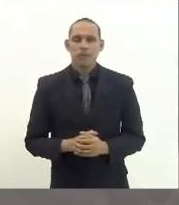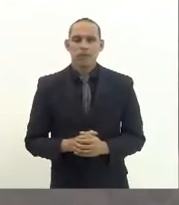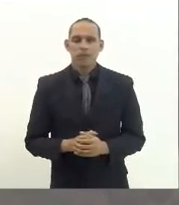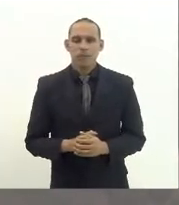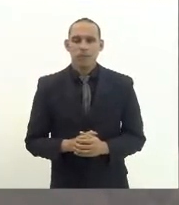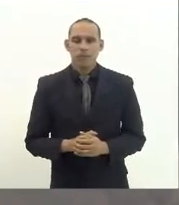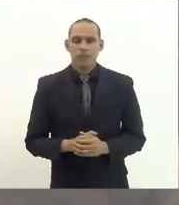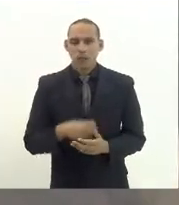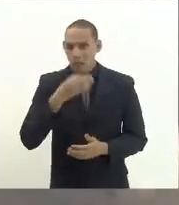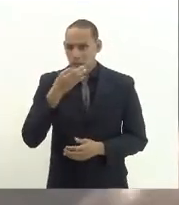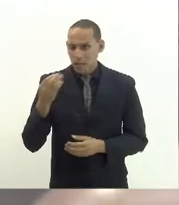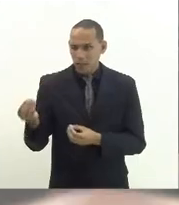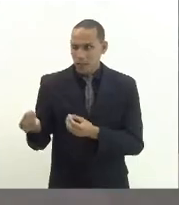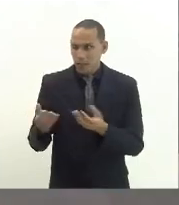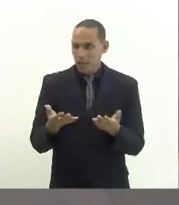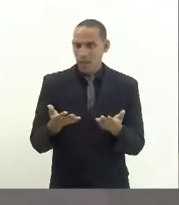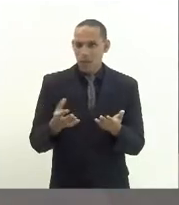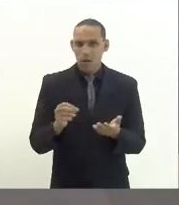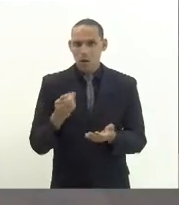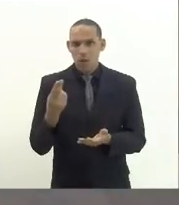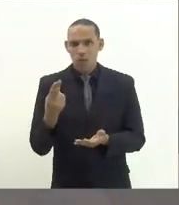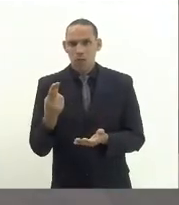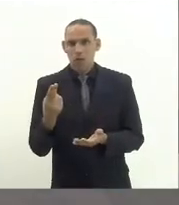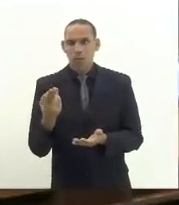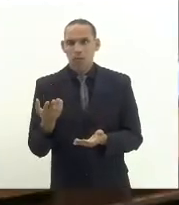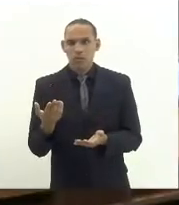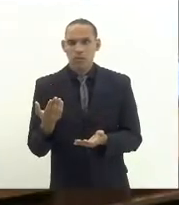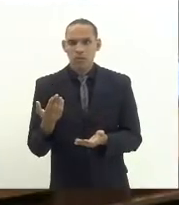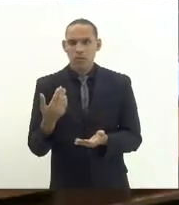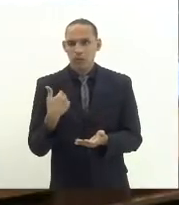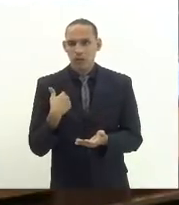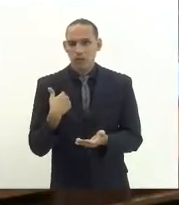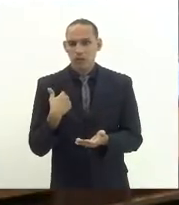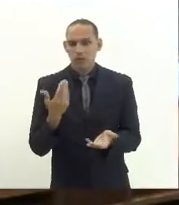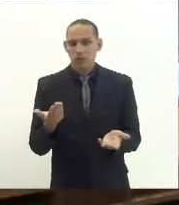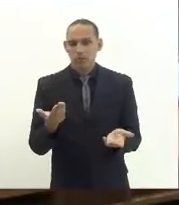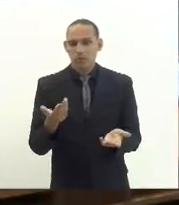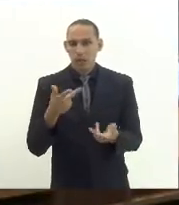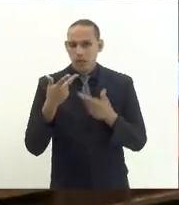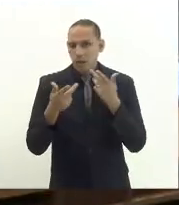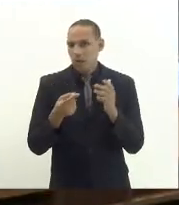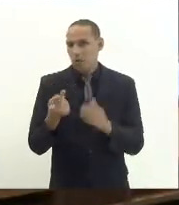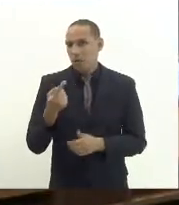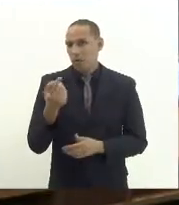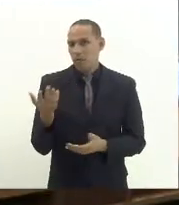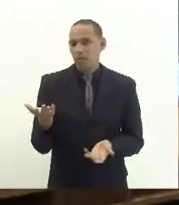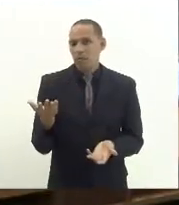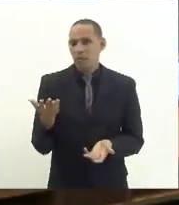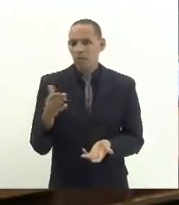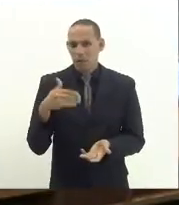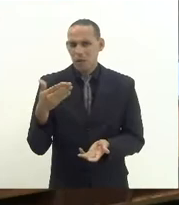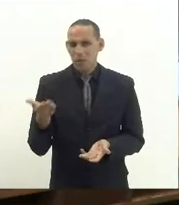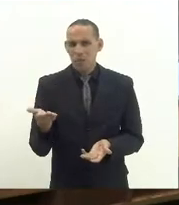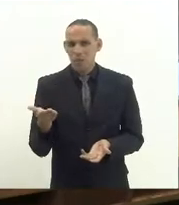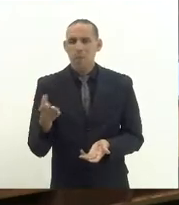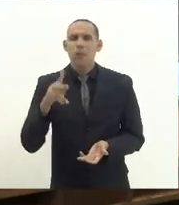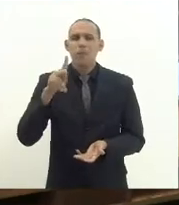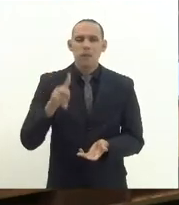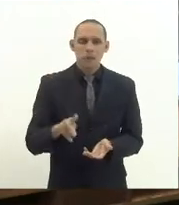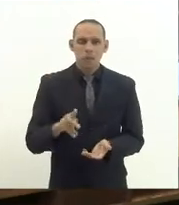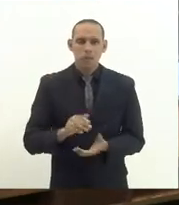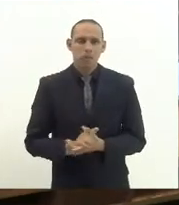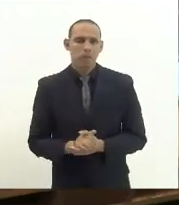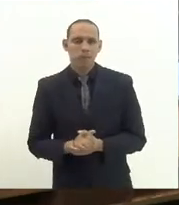e você vai aparecer eu posso que eu vou aqui falar primeiro e depois seu